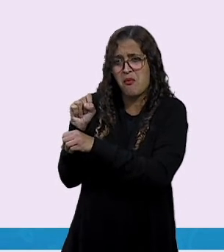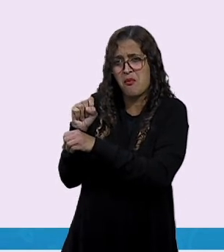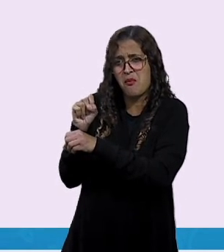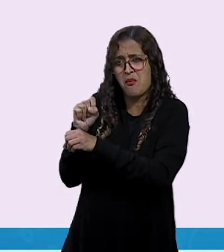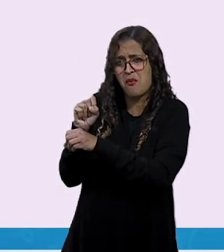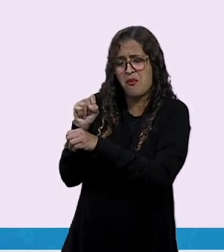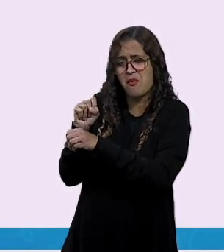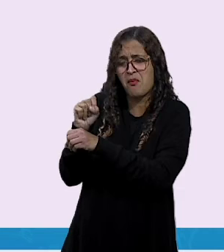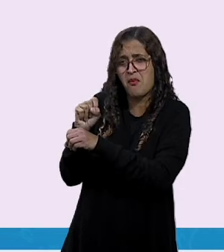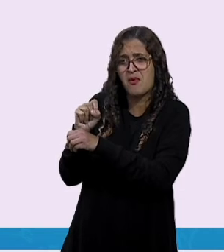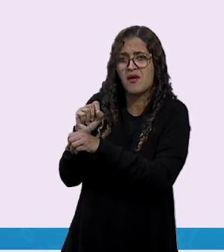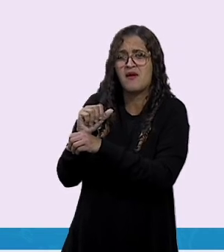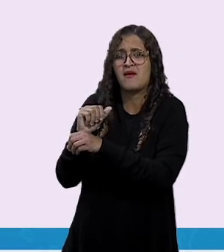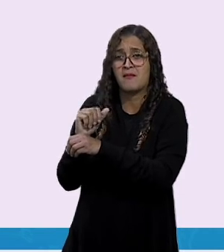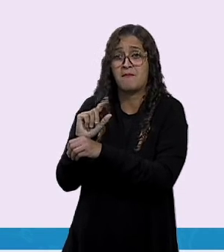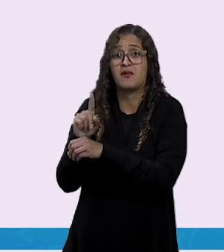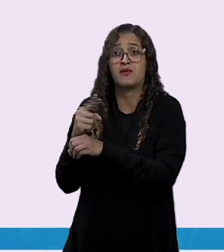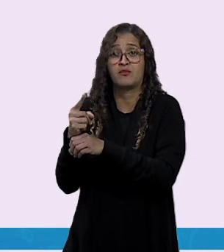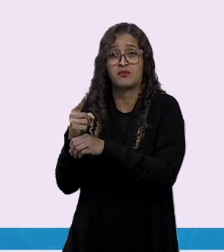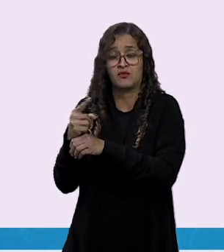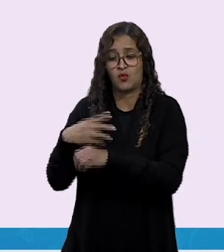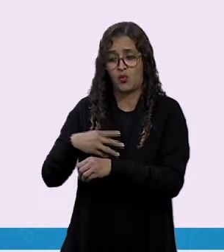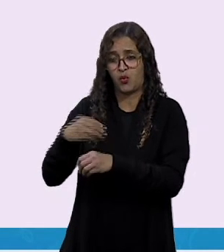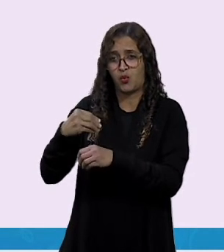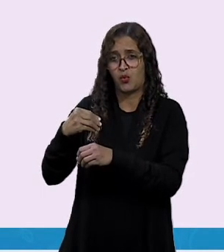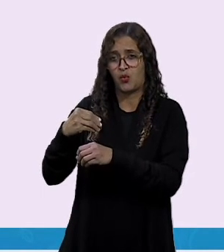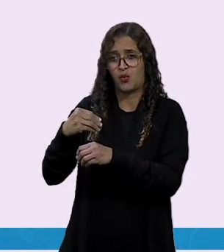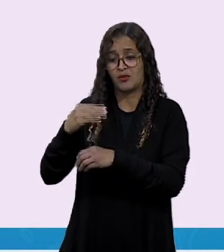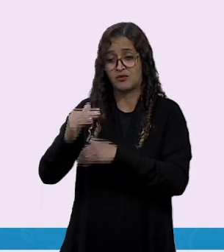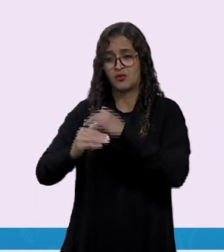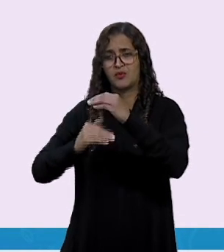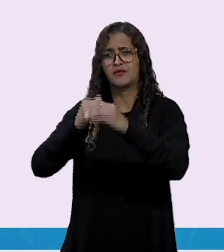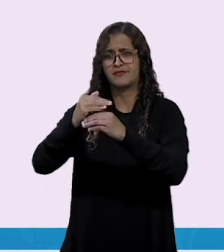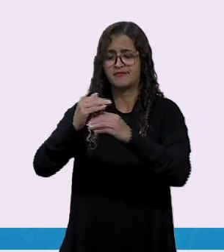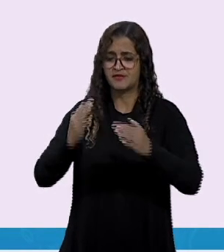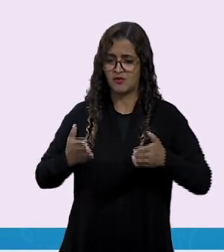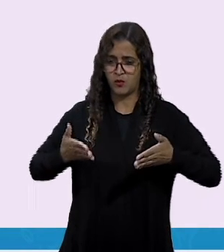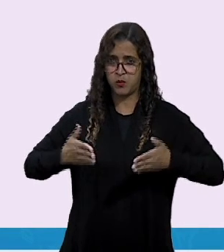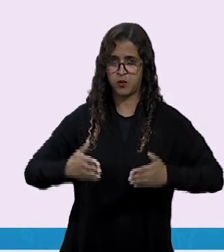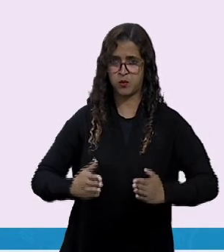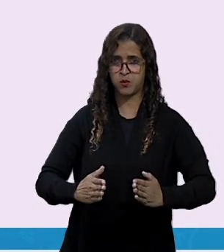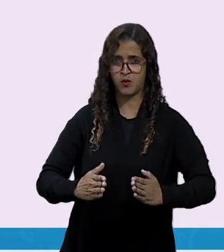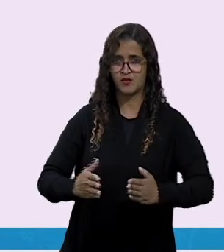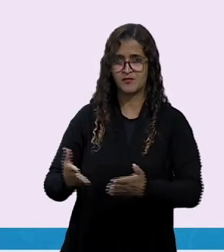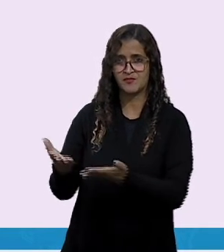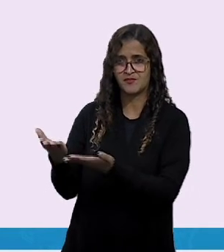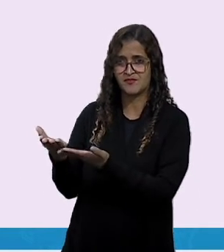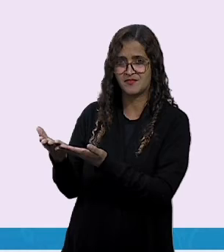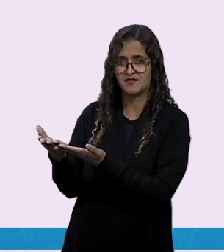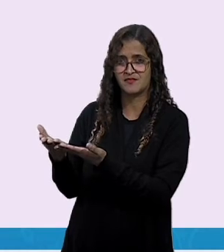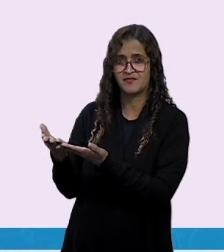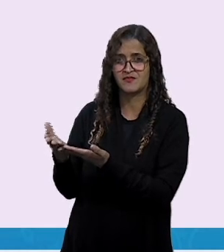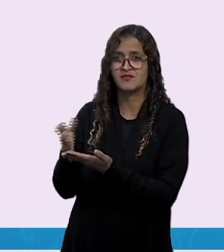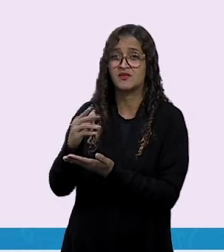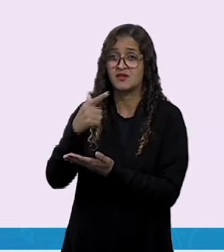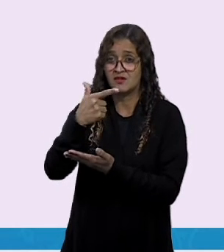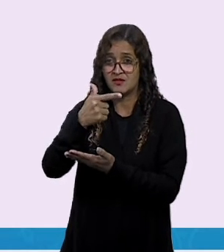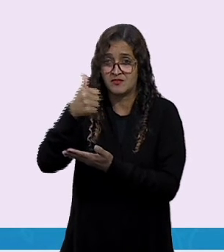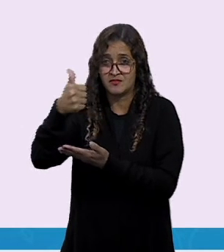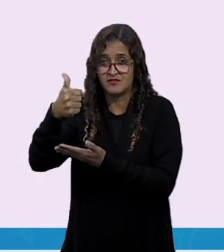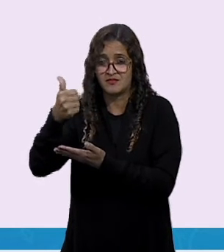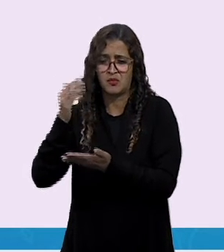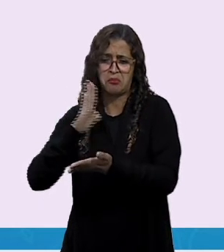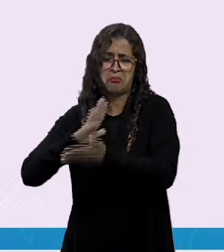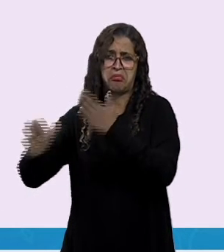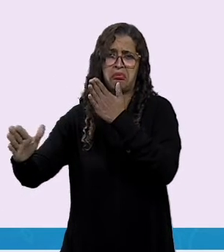se desenvolverem e nascer. A imagem que a professora trouxe, ó. A galinha aqui é 21 dias, já deu 21 dias, ó.